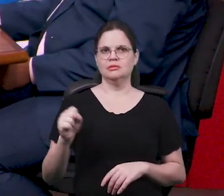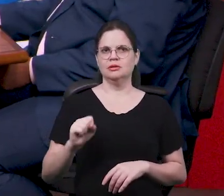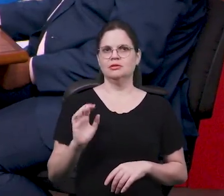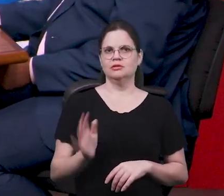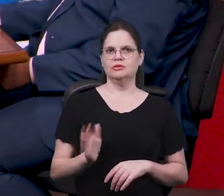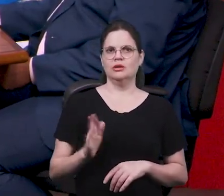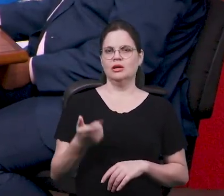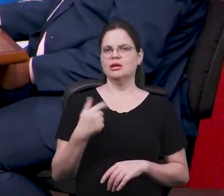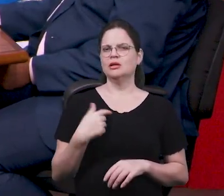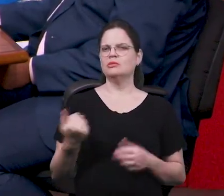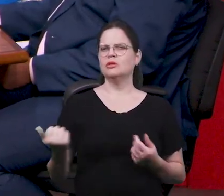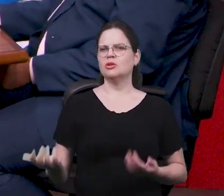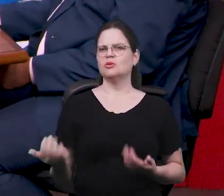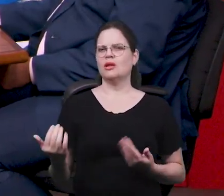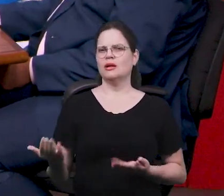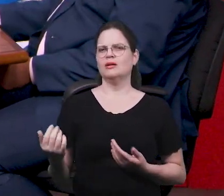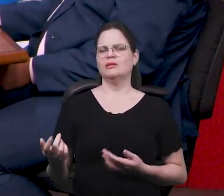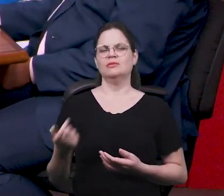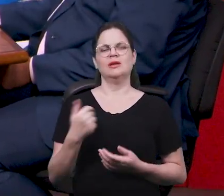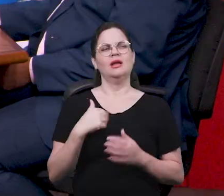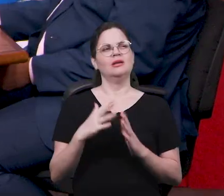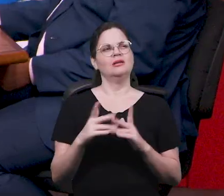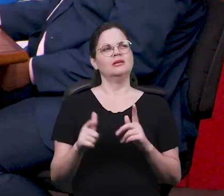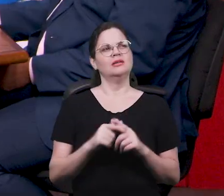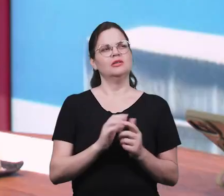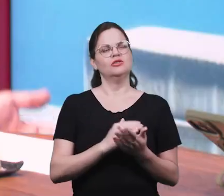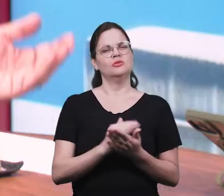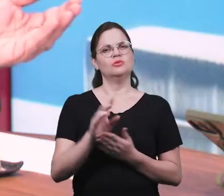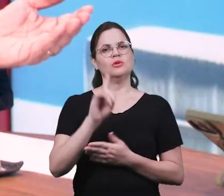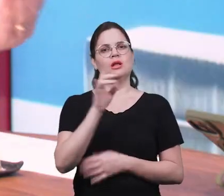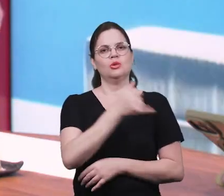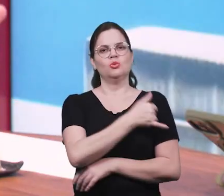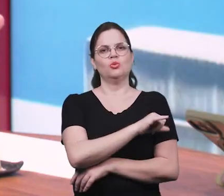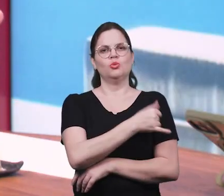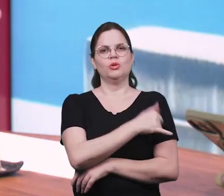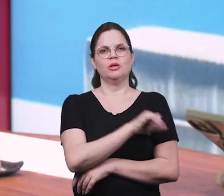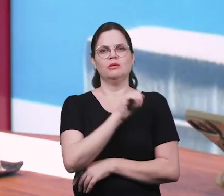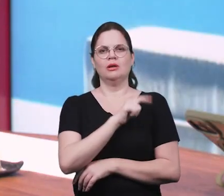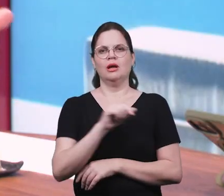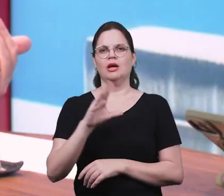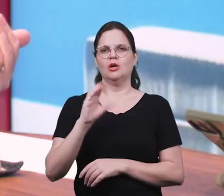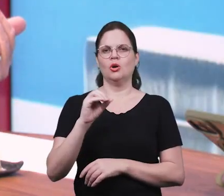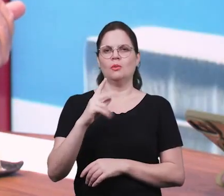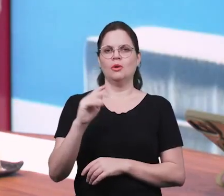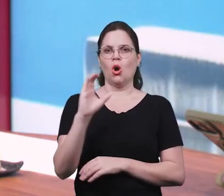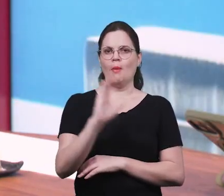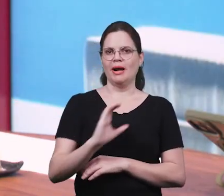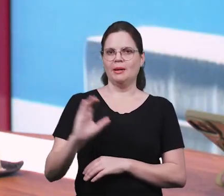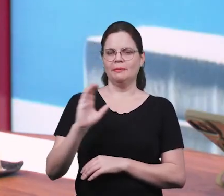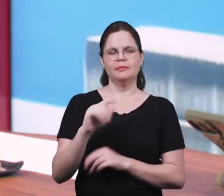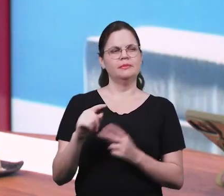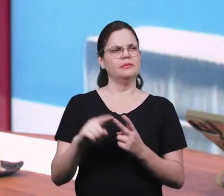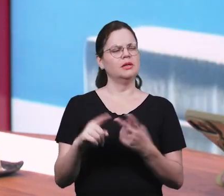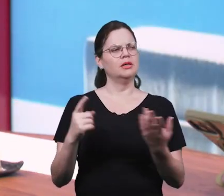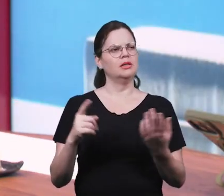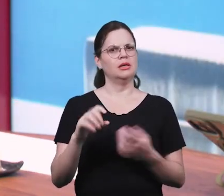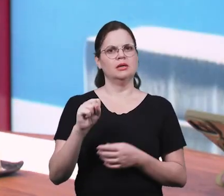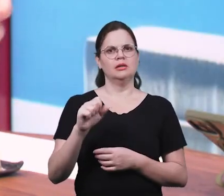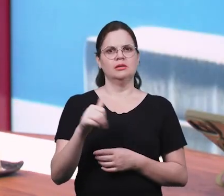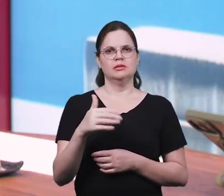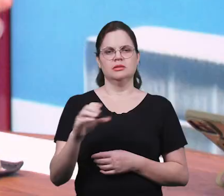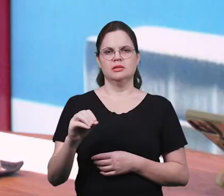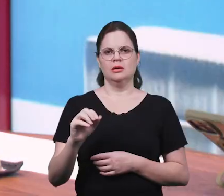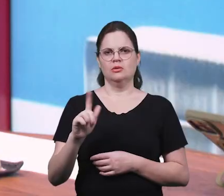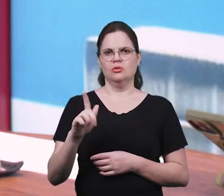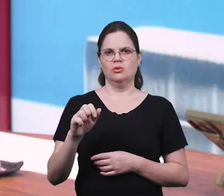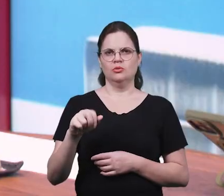Bem novo. A igreja começou lá no Rio de Janeiro, era Copacabana, São Gonçalo e Anchieta no Rio. Então,